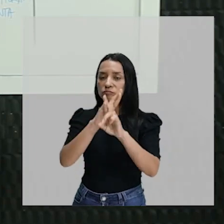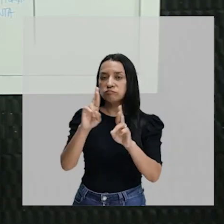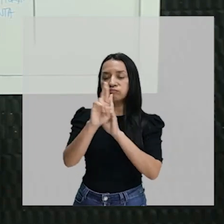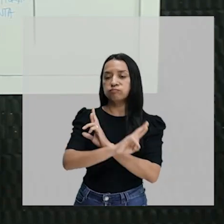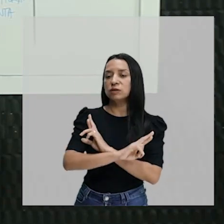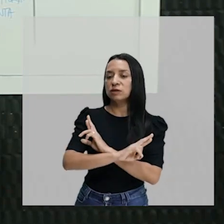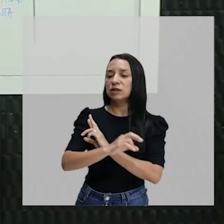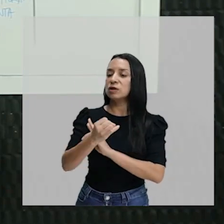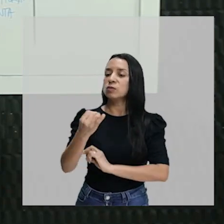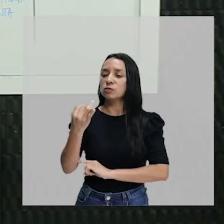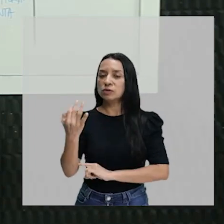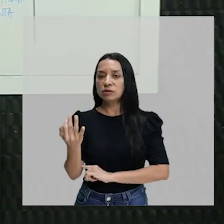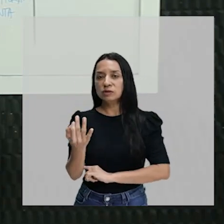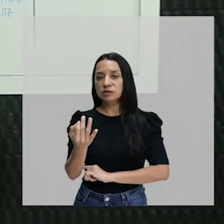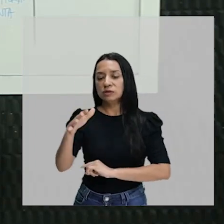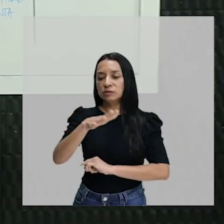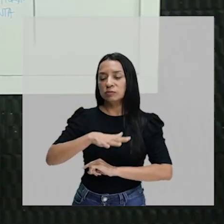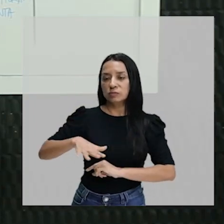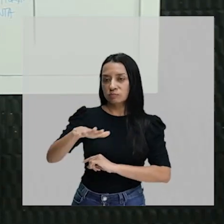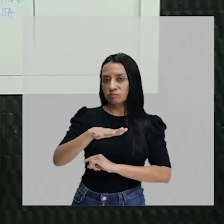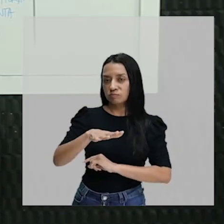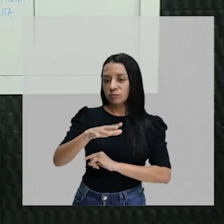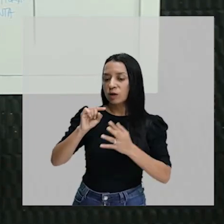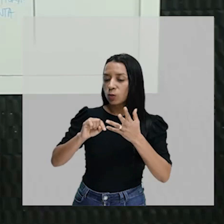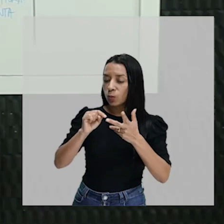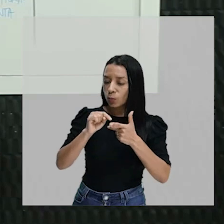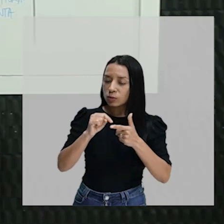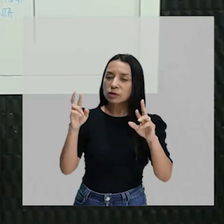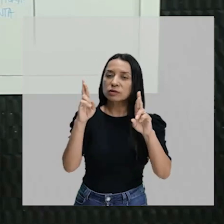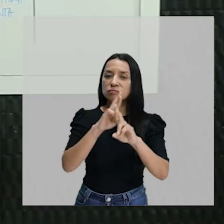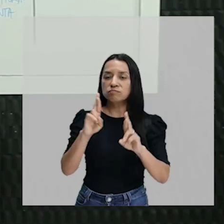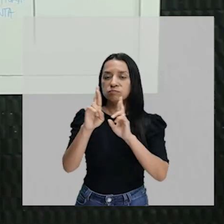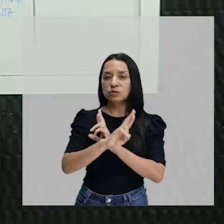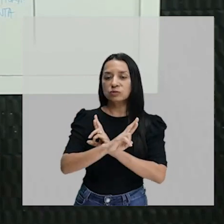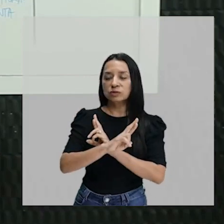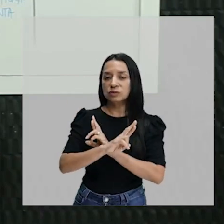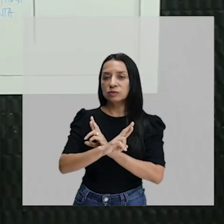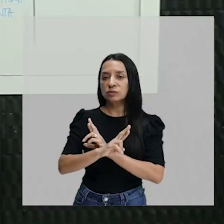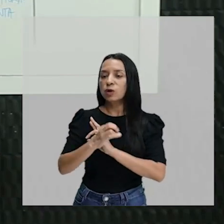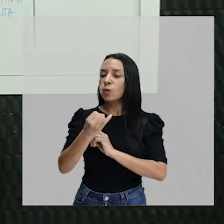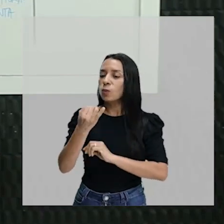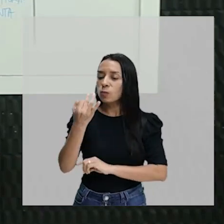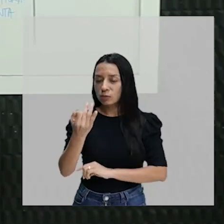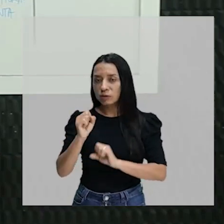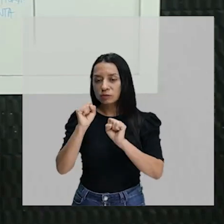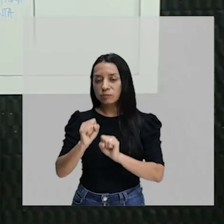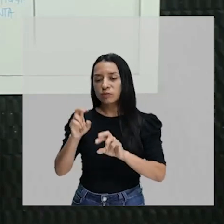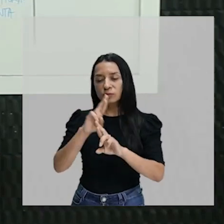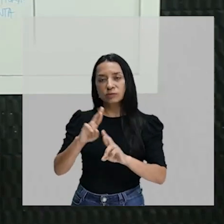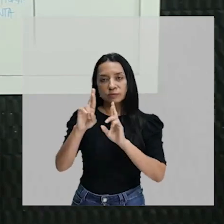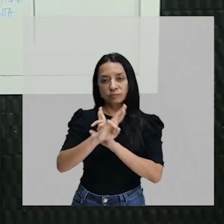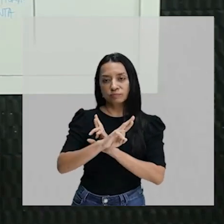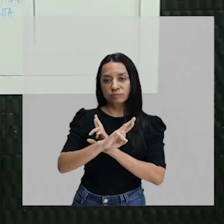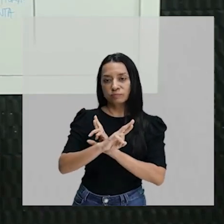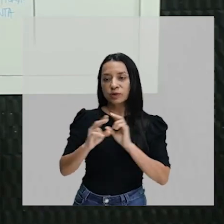numa situação as quantidades se relacionando tá e as quantidades podem se relacionar de forma